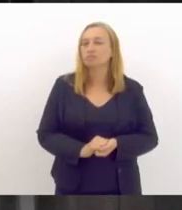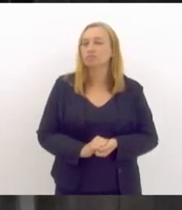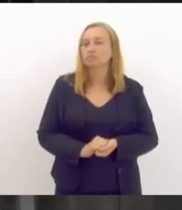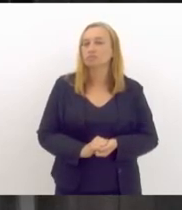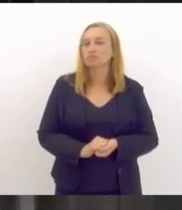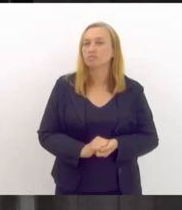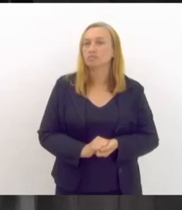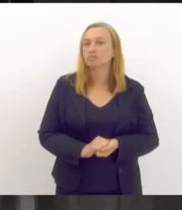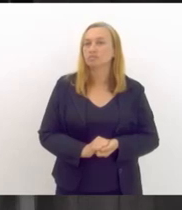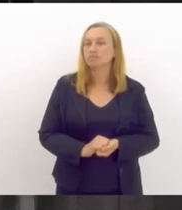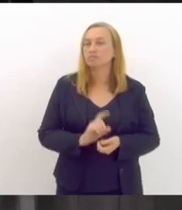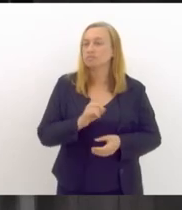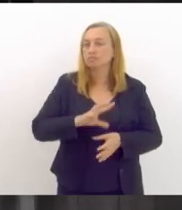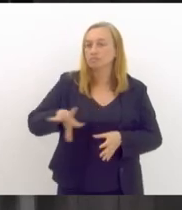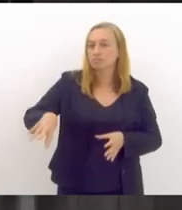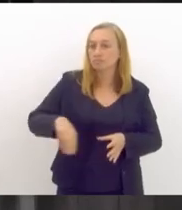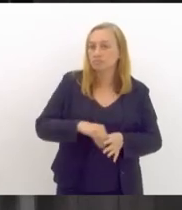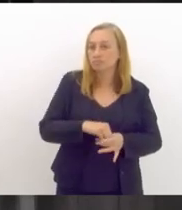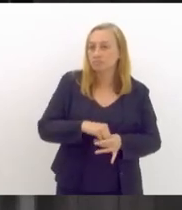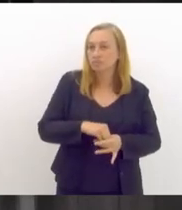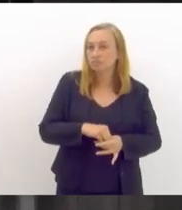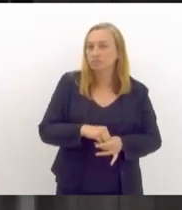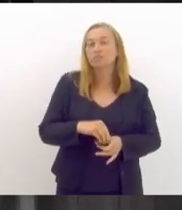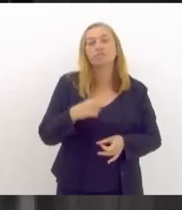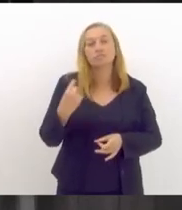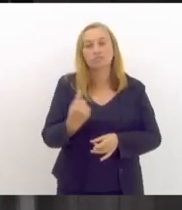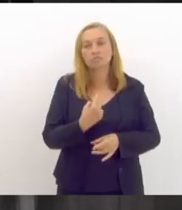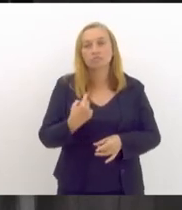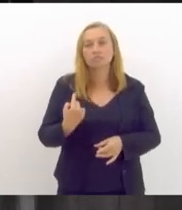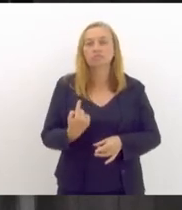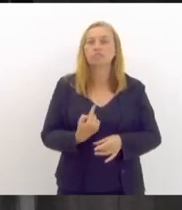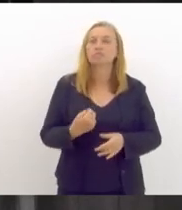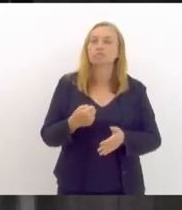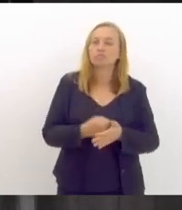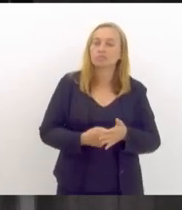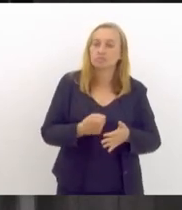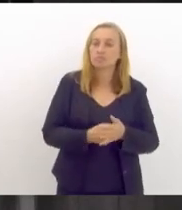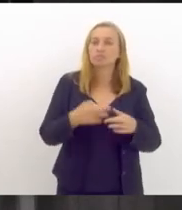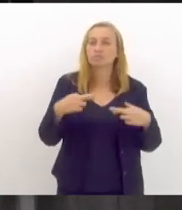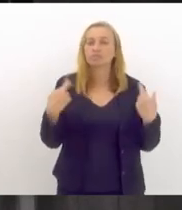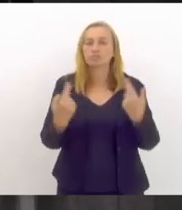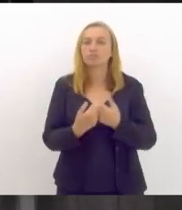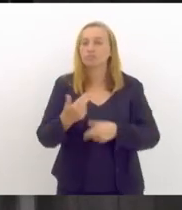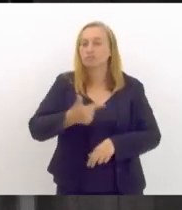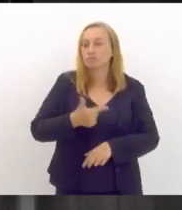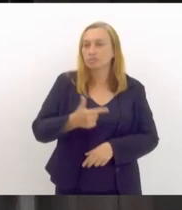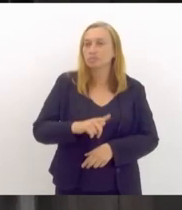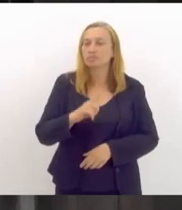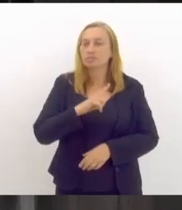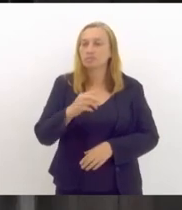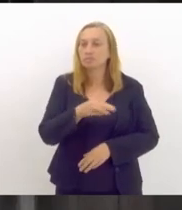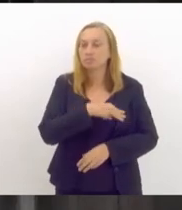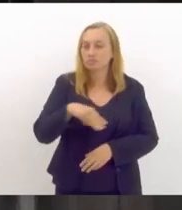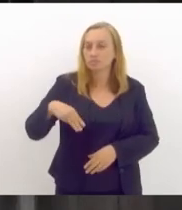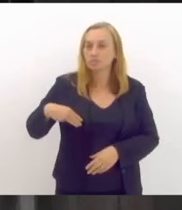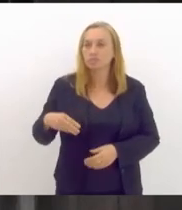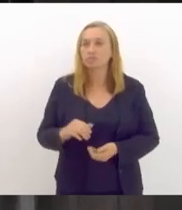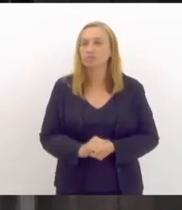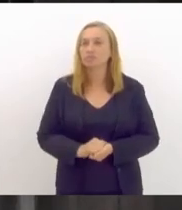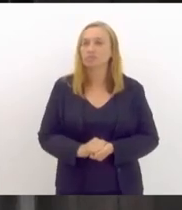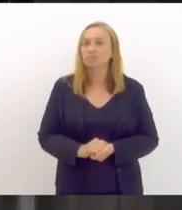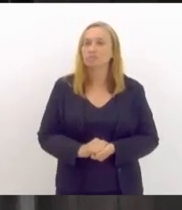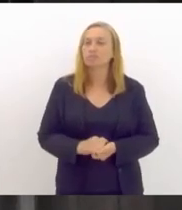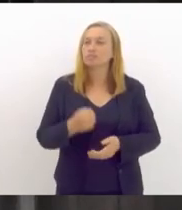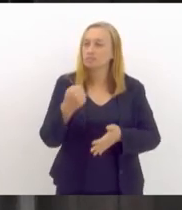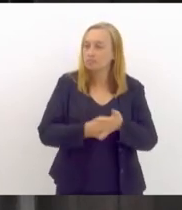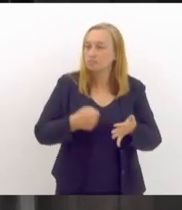eles não foram reintegrados e nós estamos brigando hoje mesmo tivemos uma reunião já é a segunda reunião que nós temos no ministério público e nós vamos estar